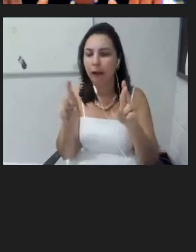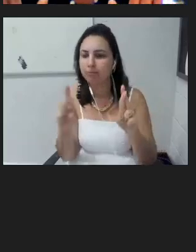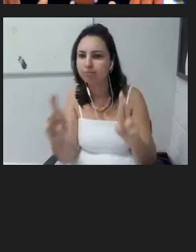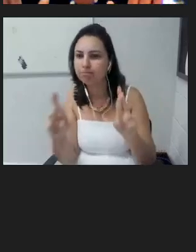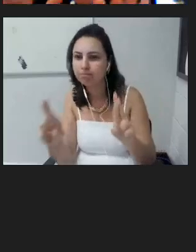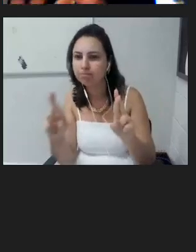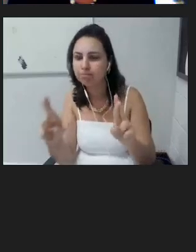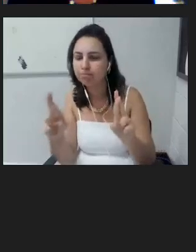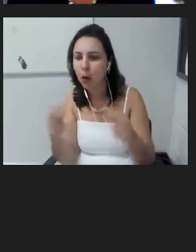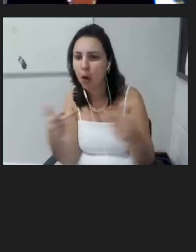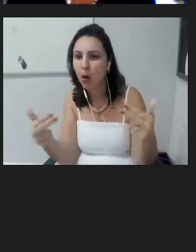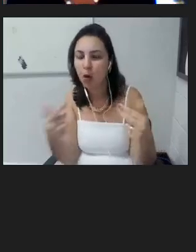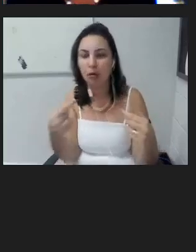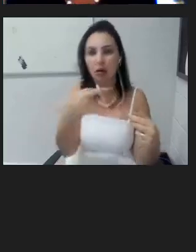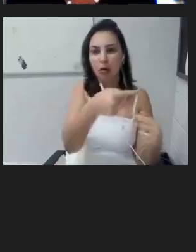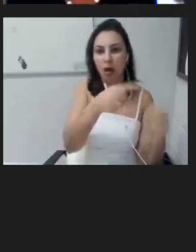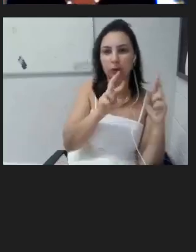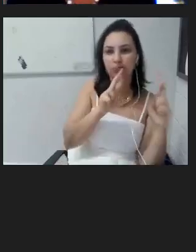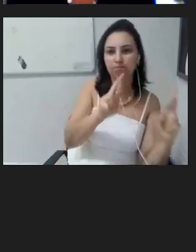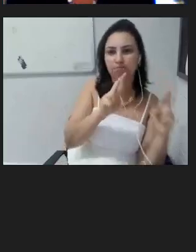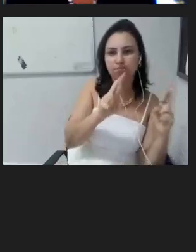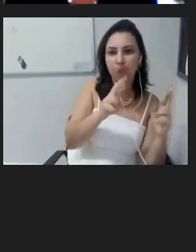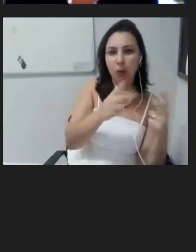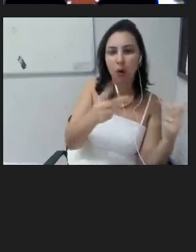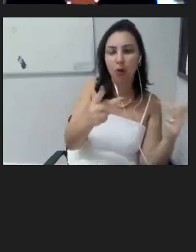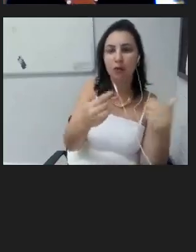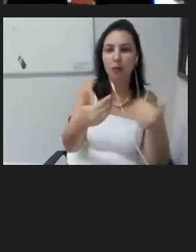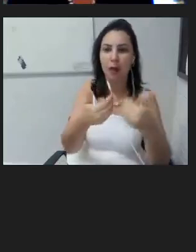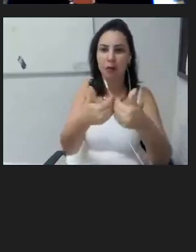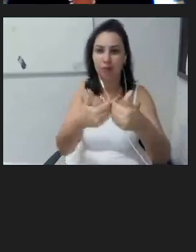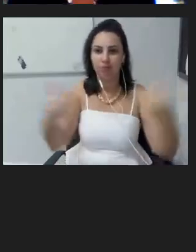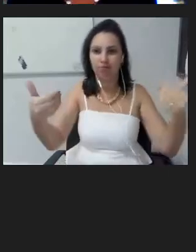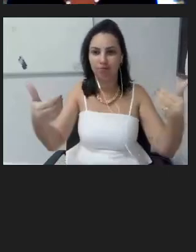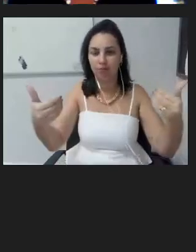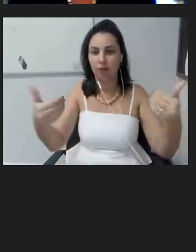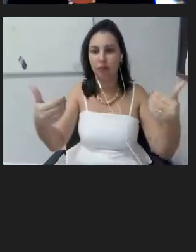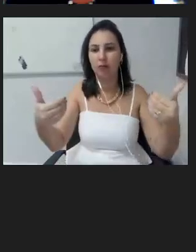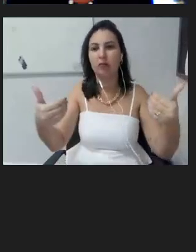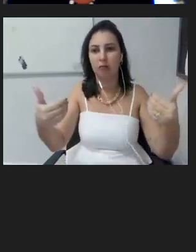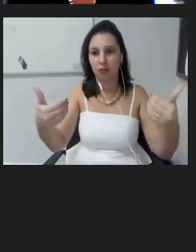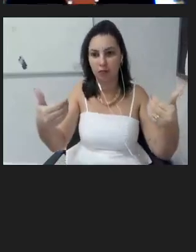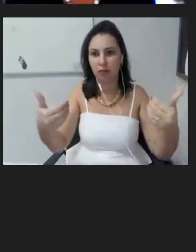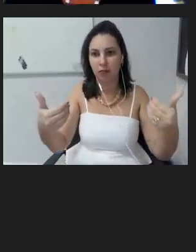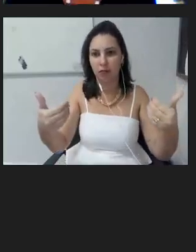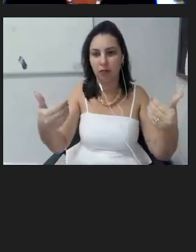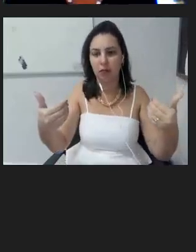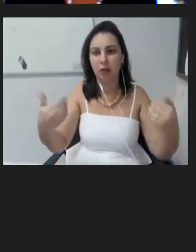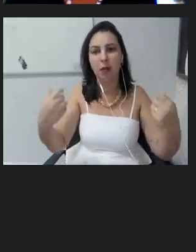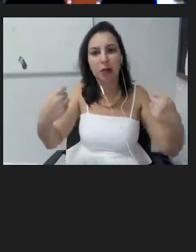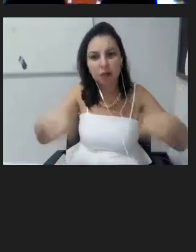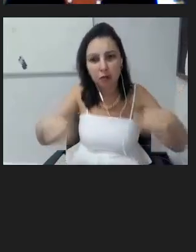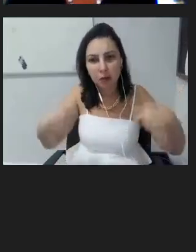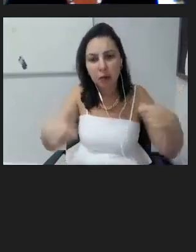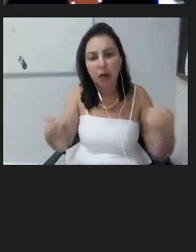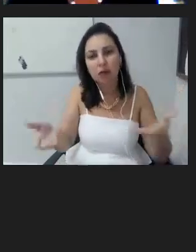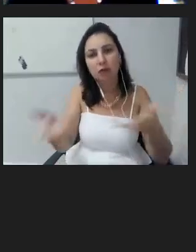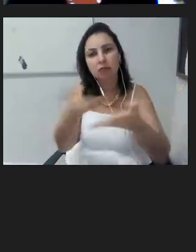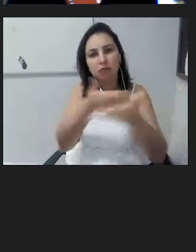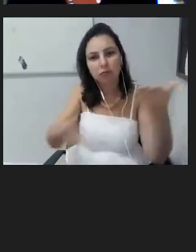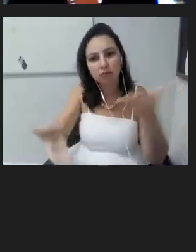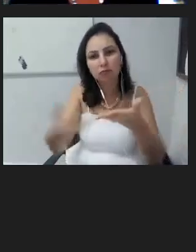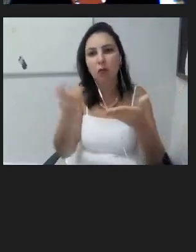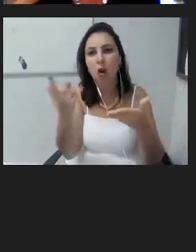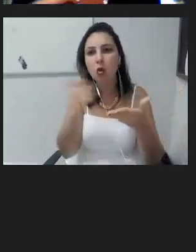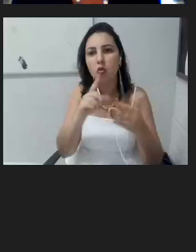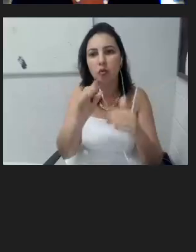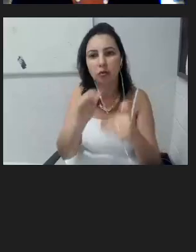do outro, e que não tem aí uma eficiência, não produz um efeito necessário para o desenvolvimento do